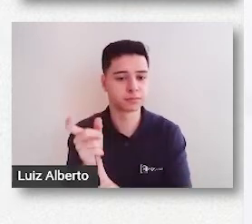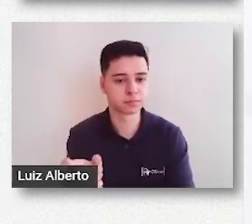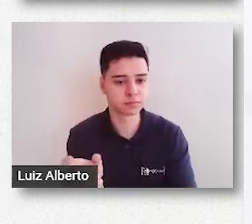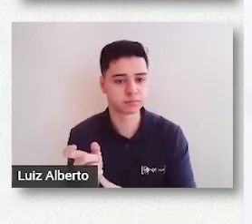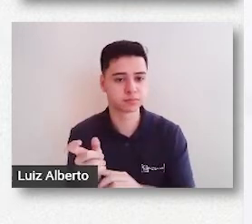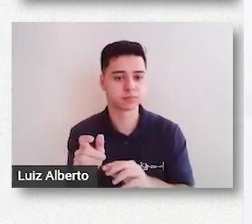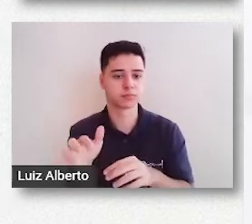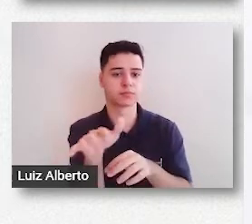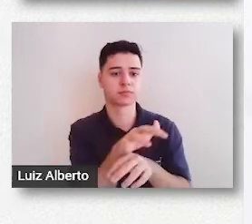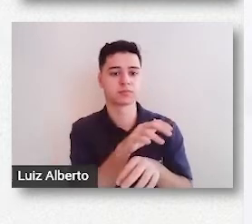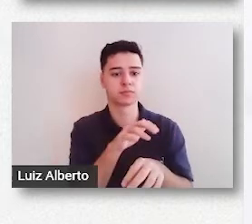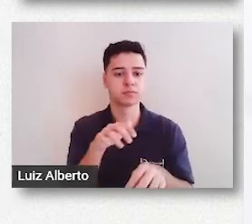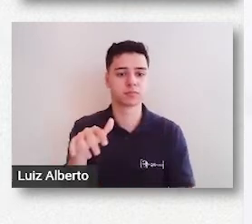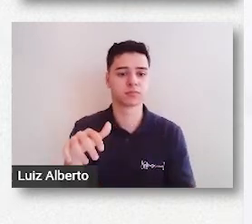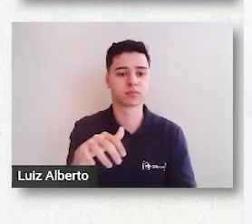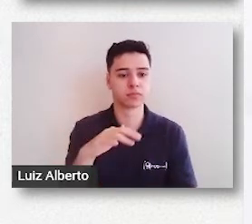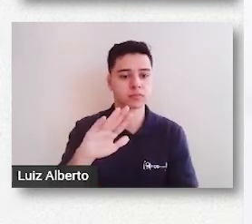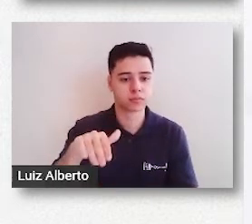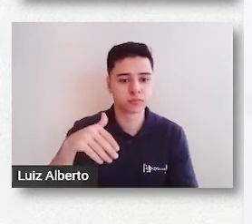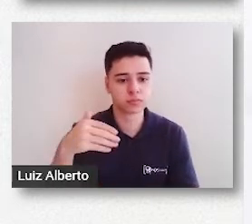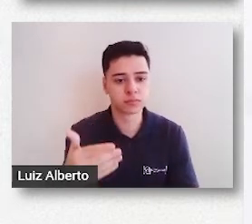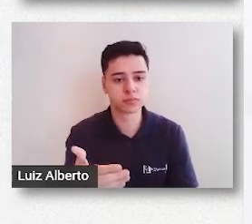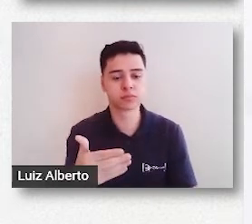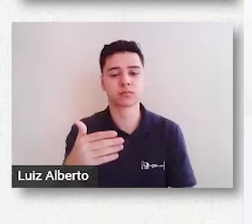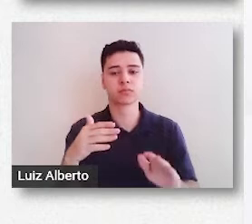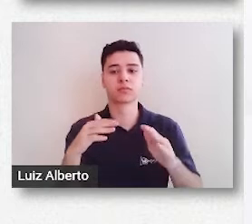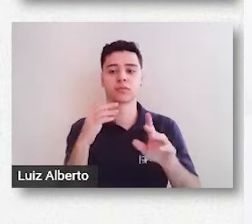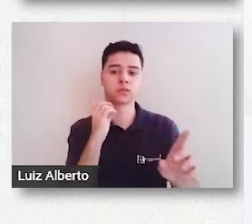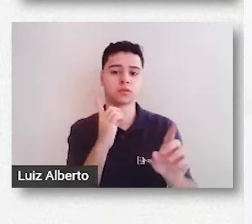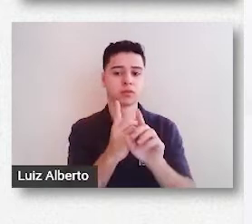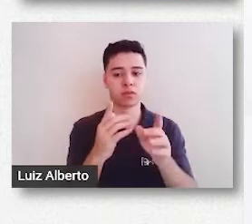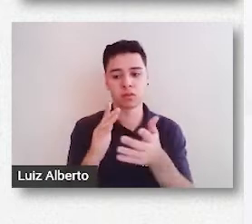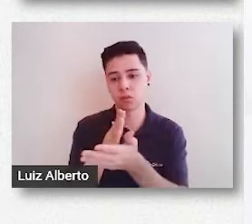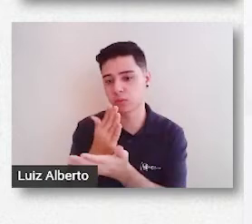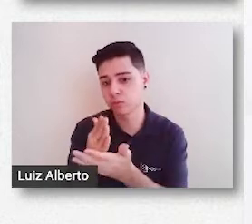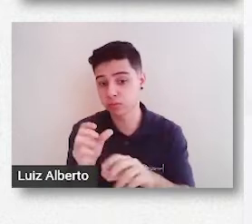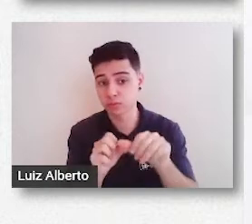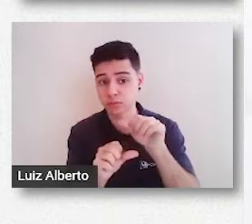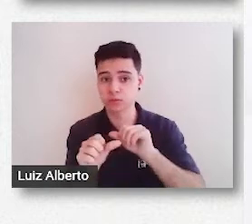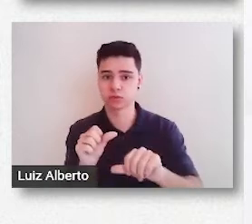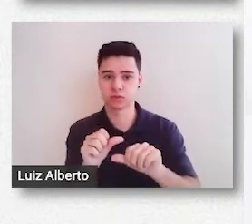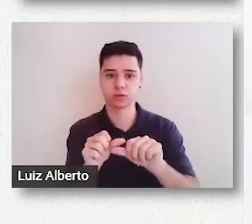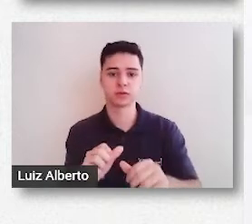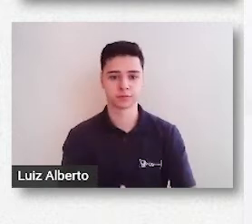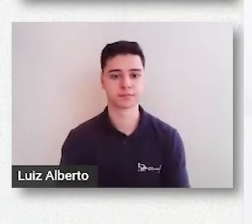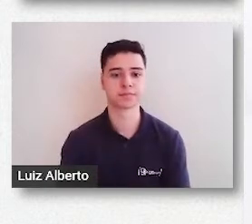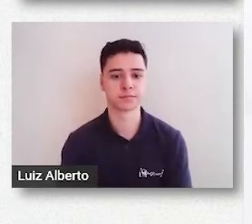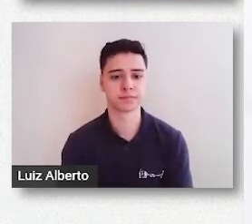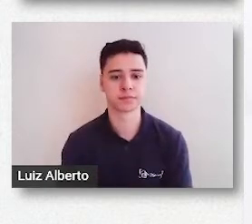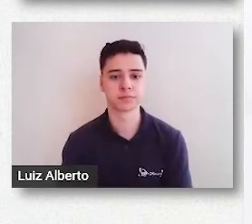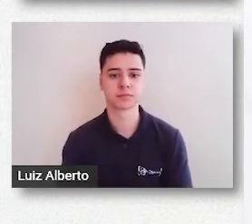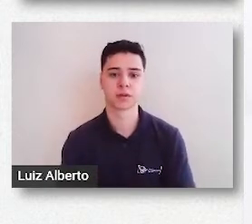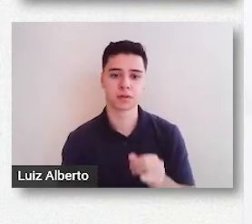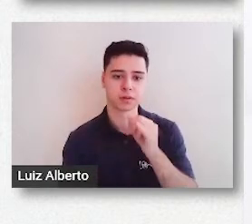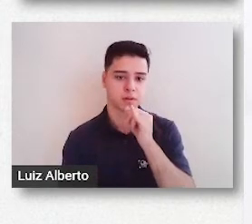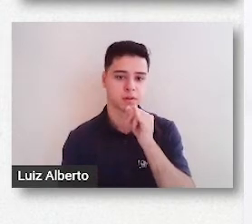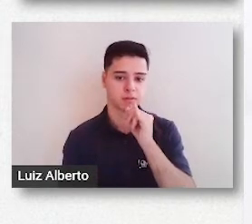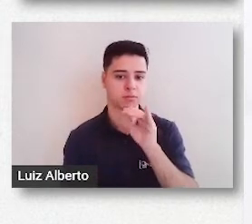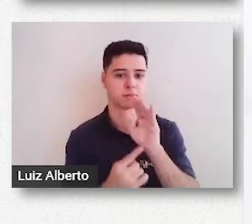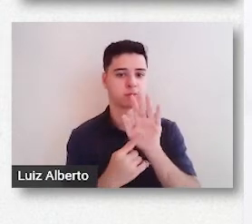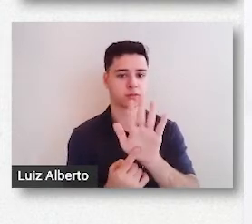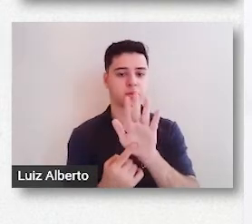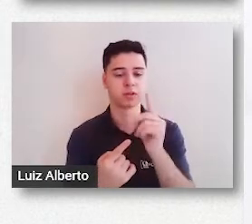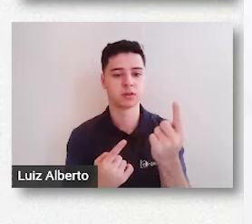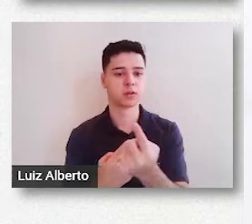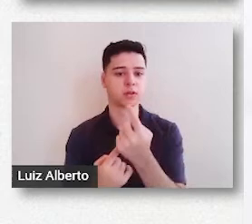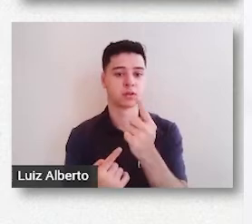Da região. Então, a gente encontra algumas variações também em São Joaquim, tá bom? Aqui, por exemplo, a gente